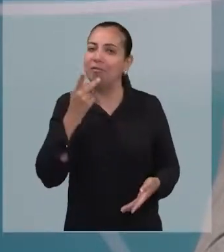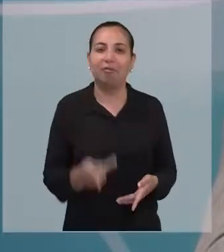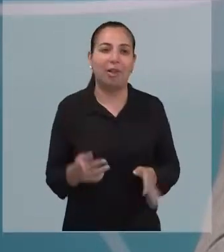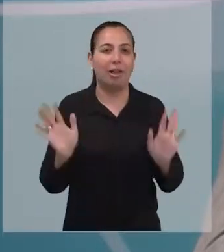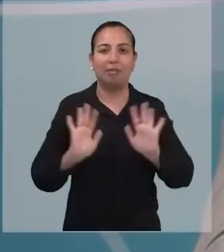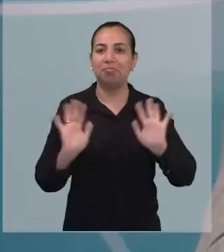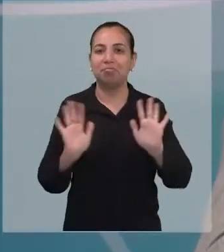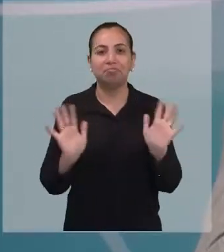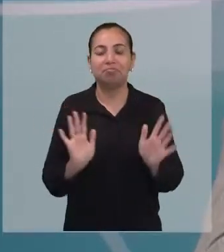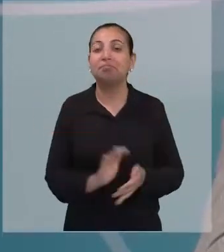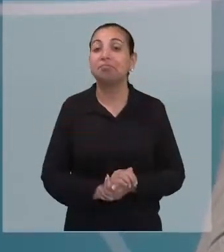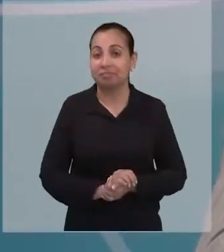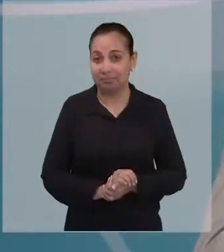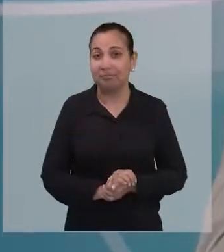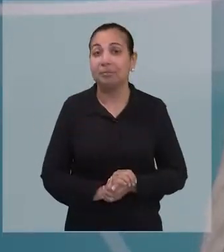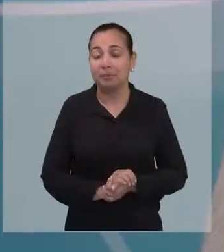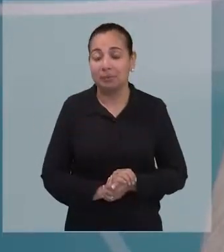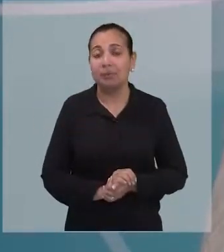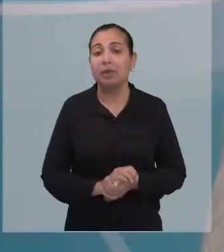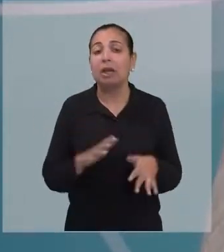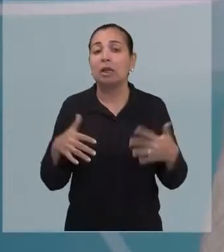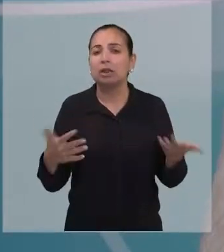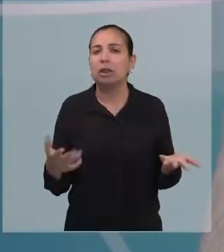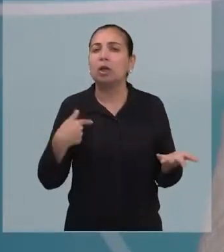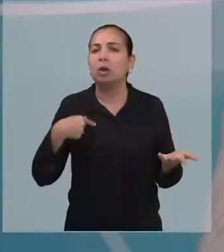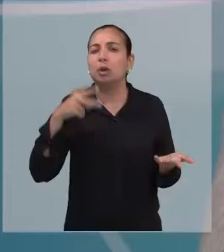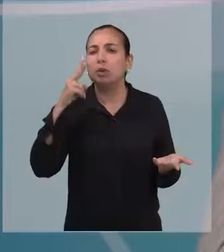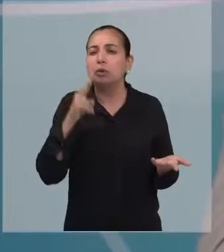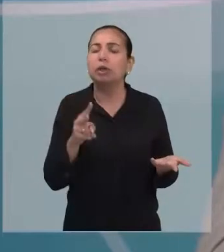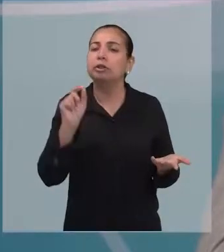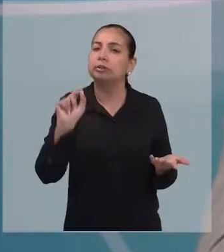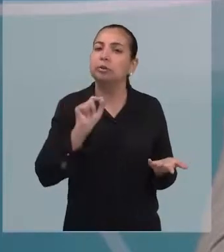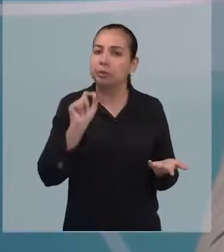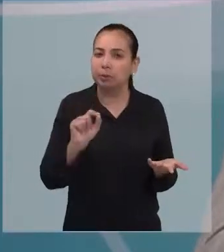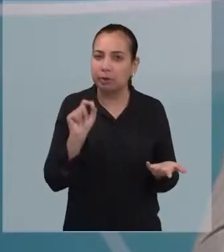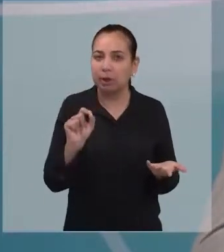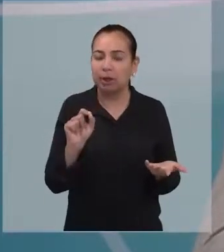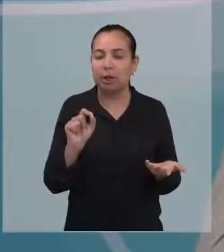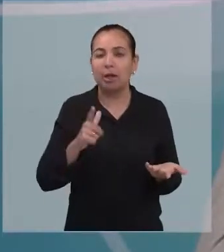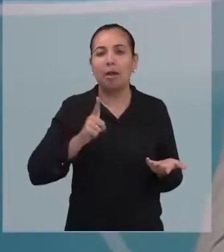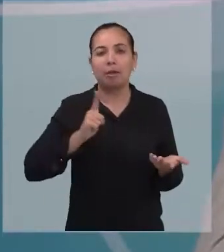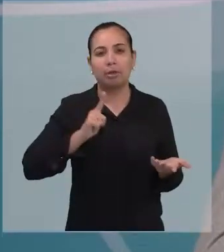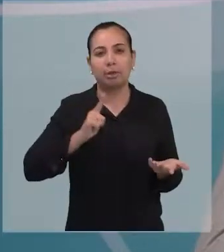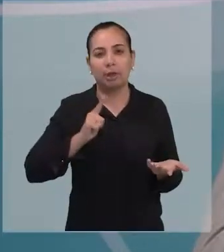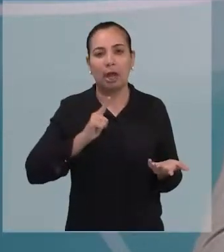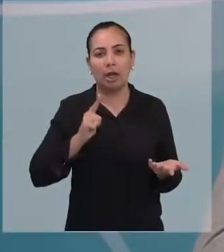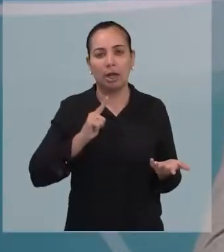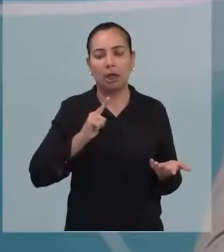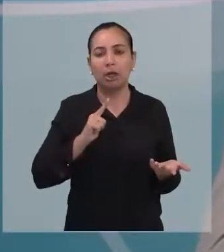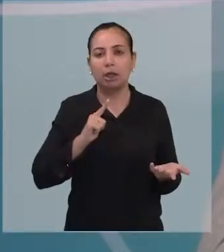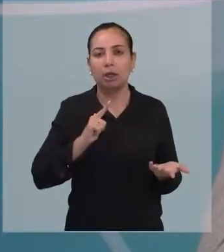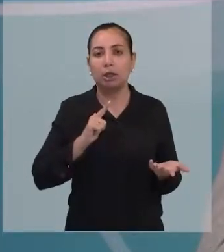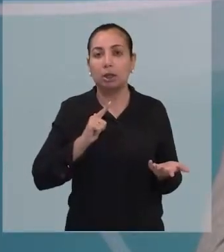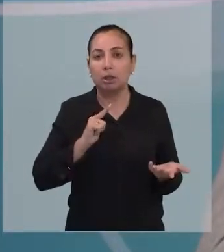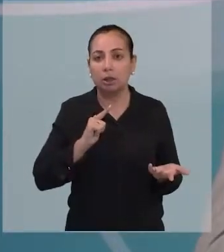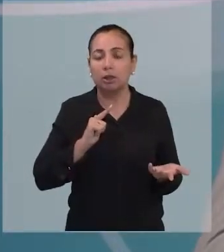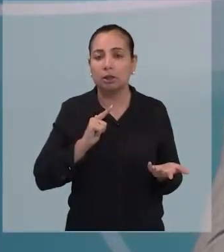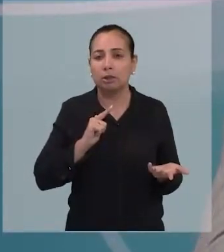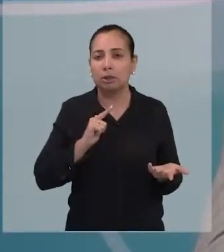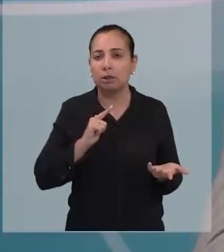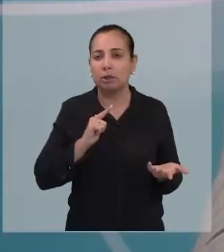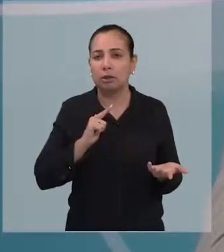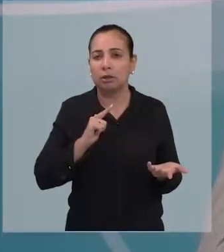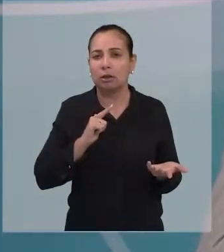na demissão é a sucessão, é colocar um militar da ativa. O comandante do atual, o futuro, não sei se foi